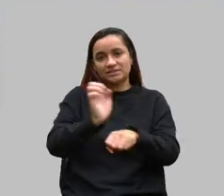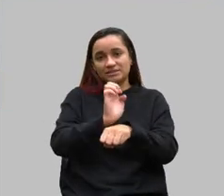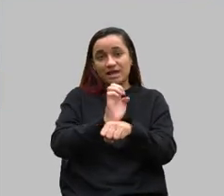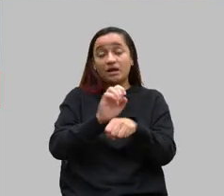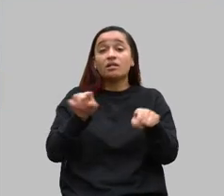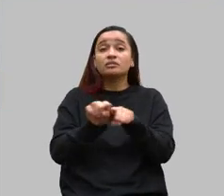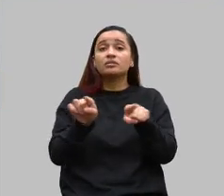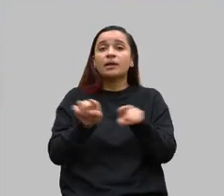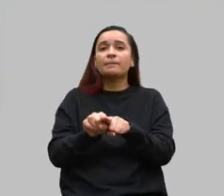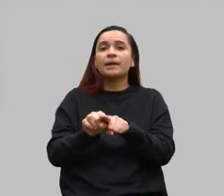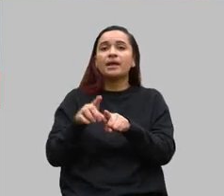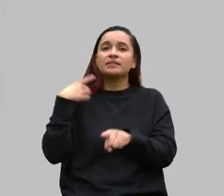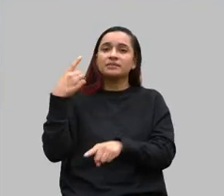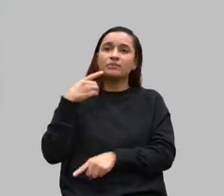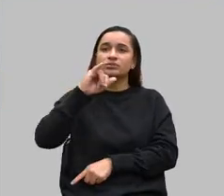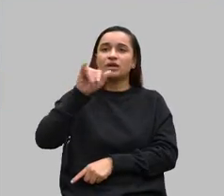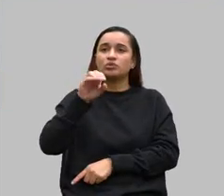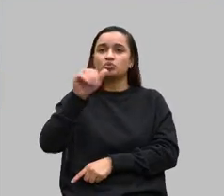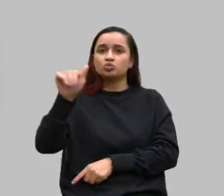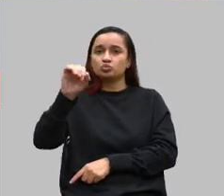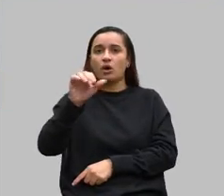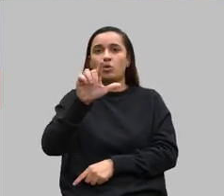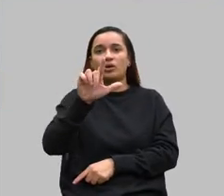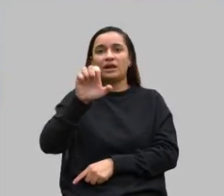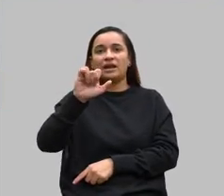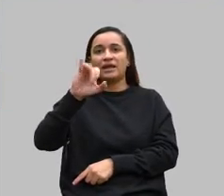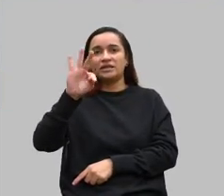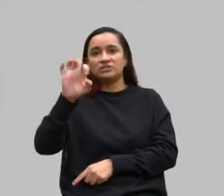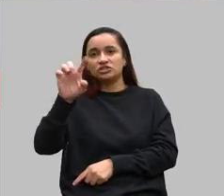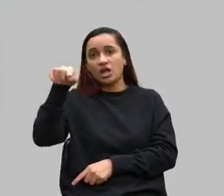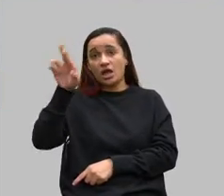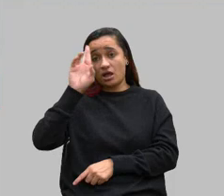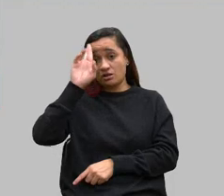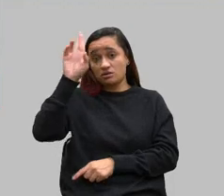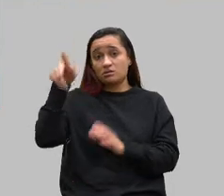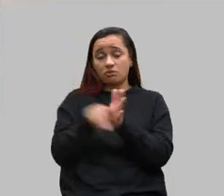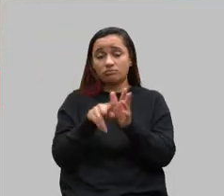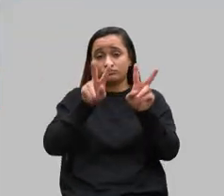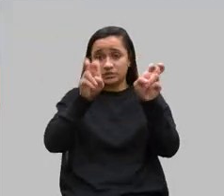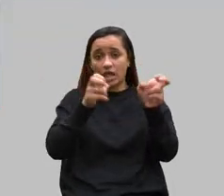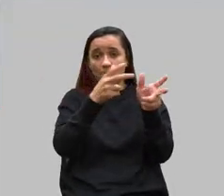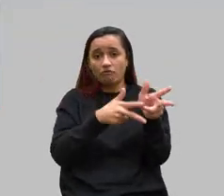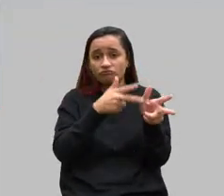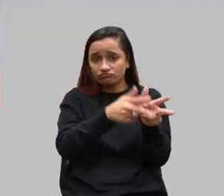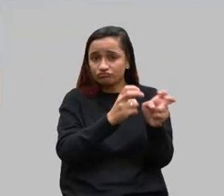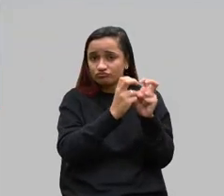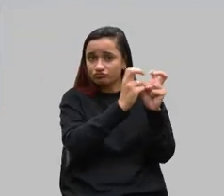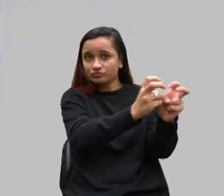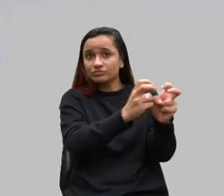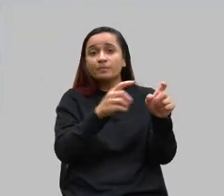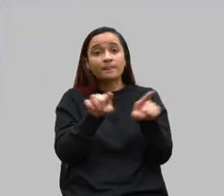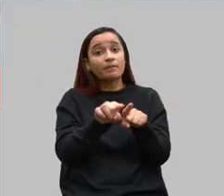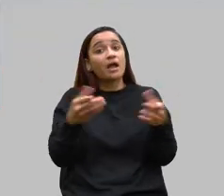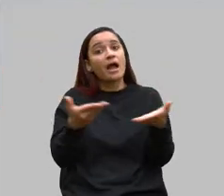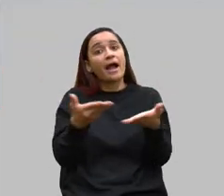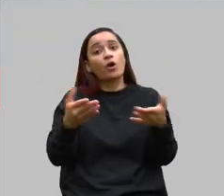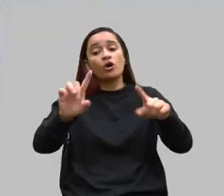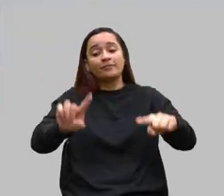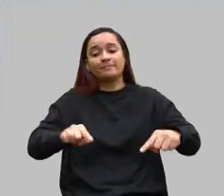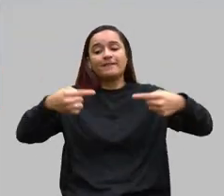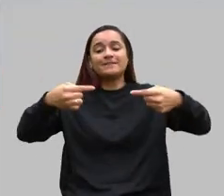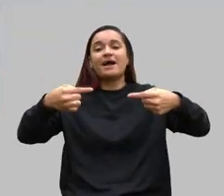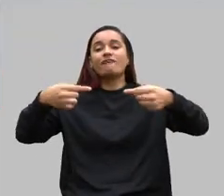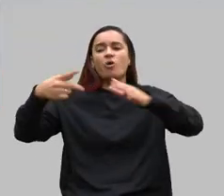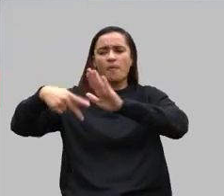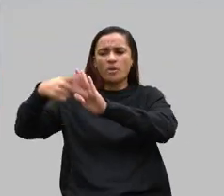Deputado João Leite né Deputado das grandes lideranas da pauta de ferrovias e que agora tá com o desafio de tirar né tirar o projeto do papel que